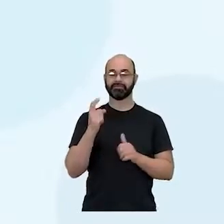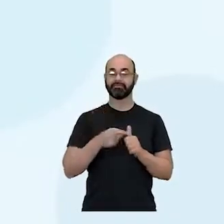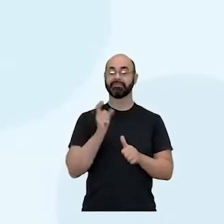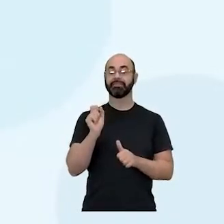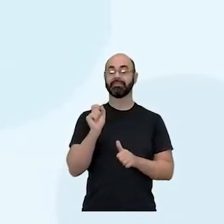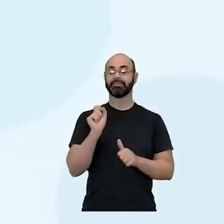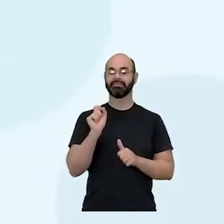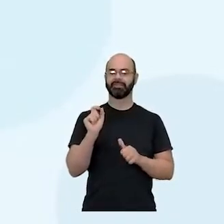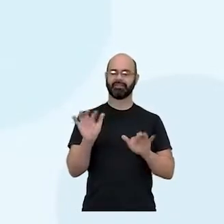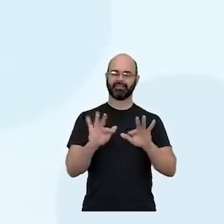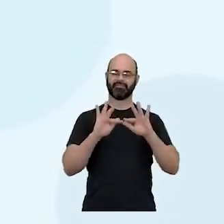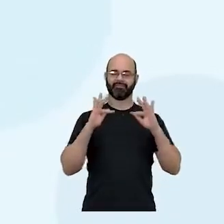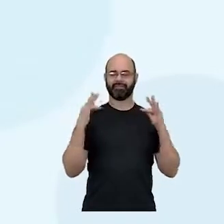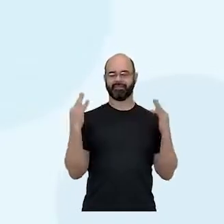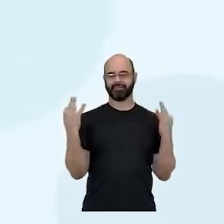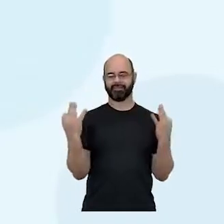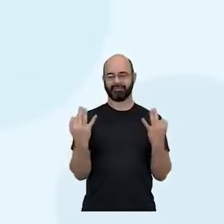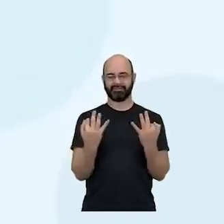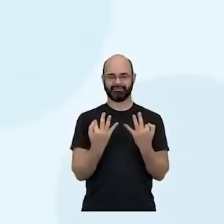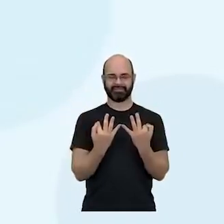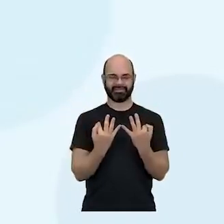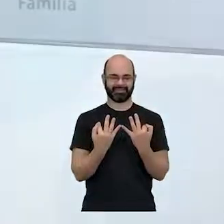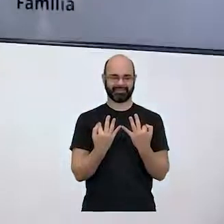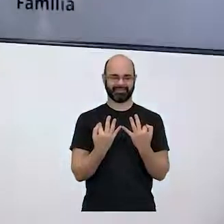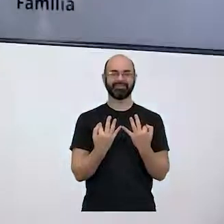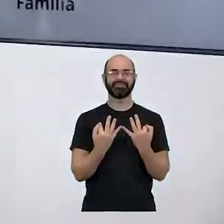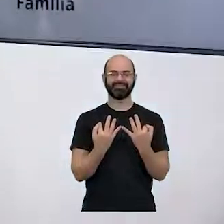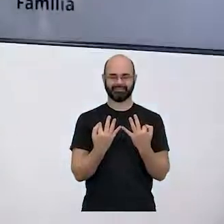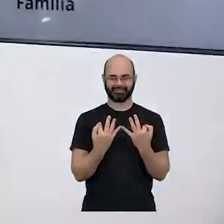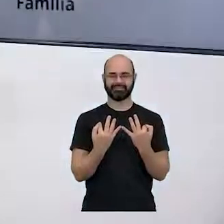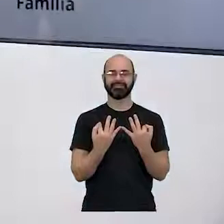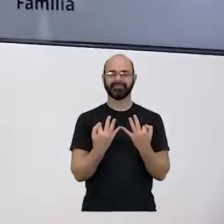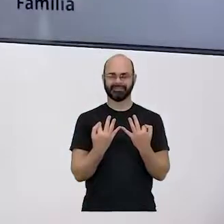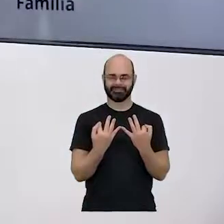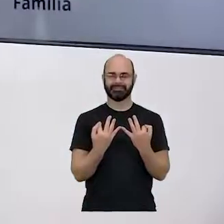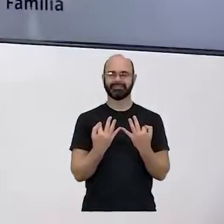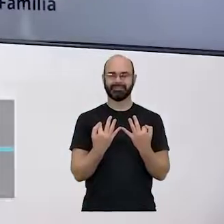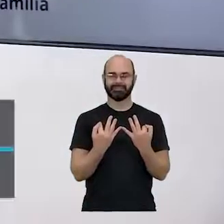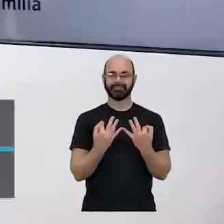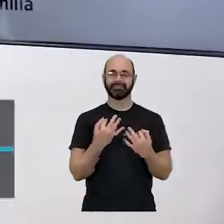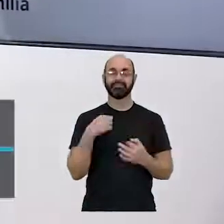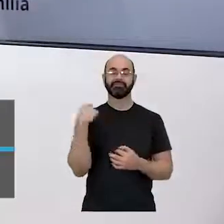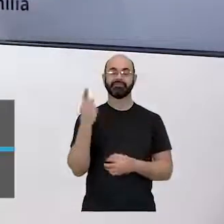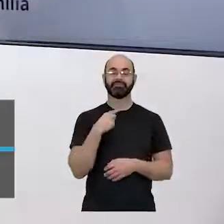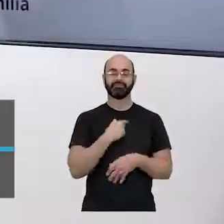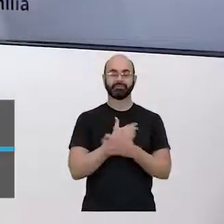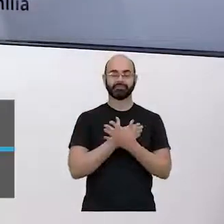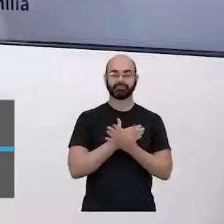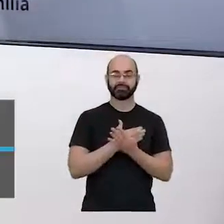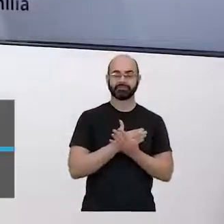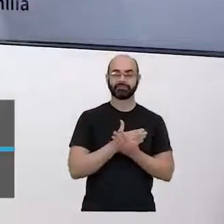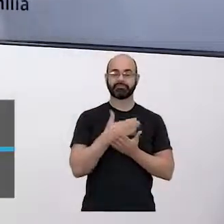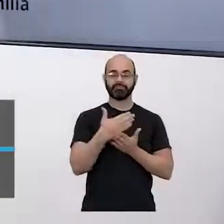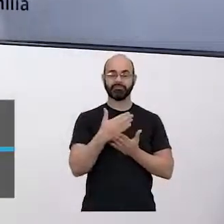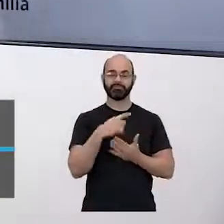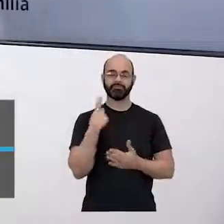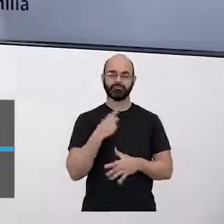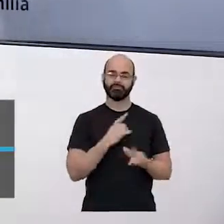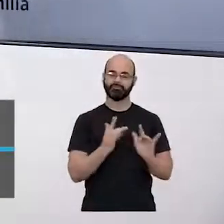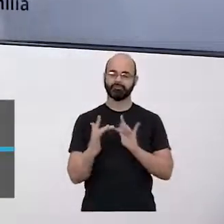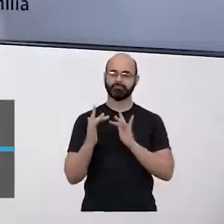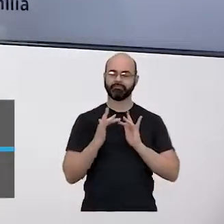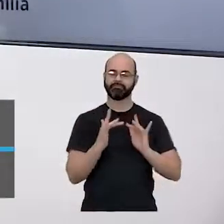a família. Então, as pessoas que nós introduzimos aí, nós começamos nossos primeiros